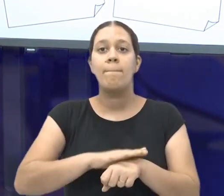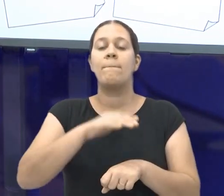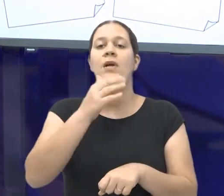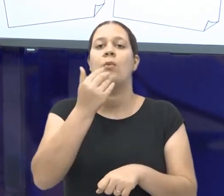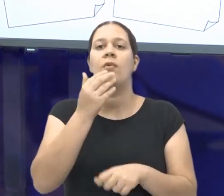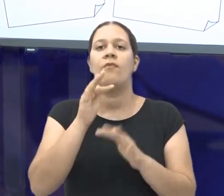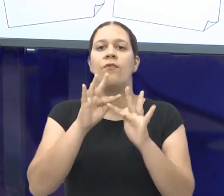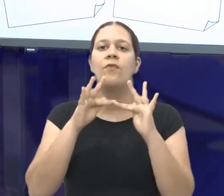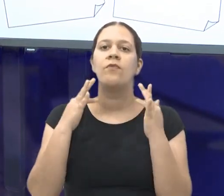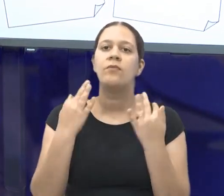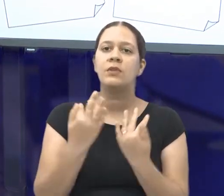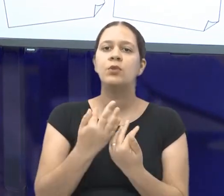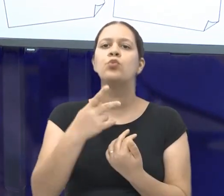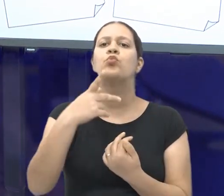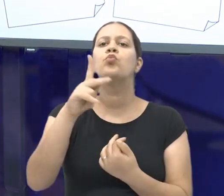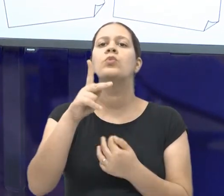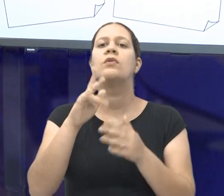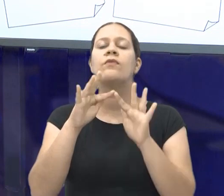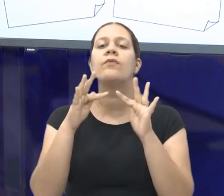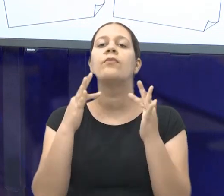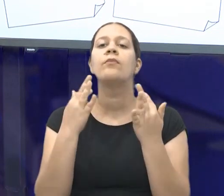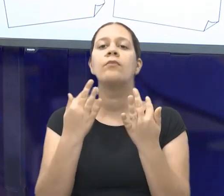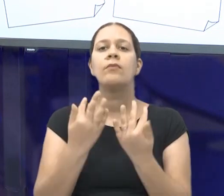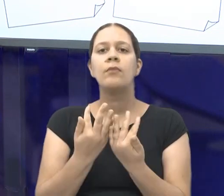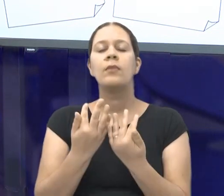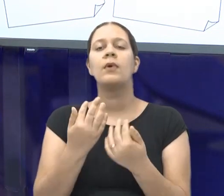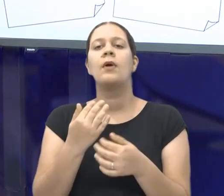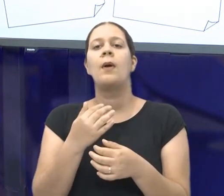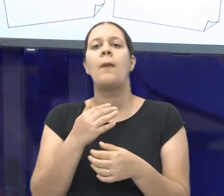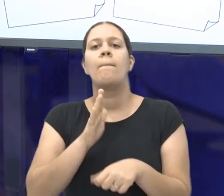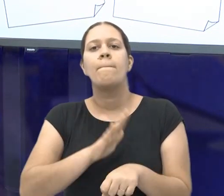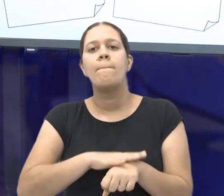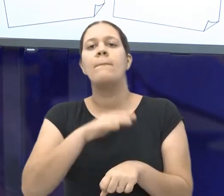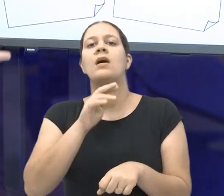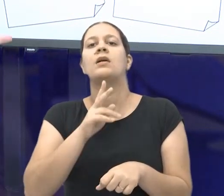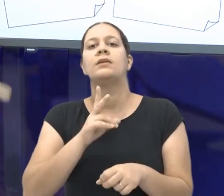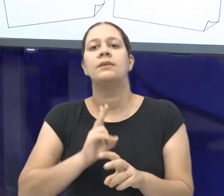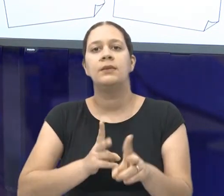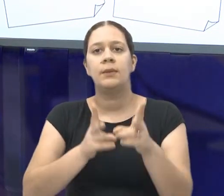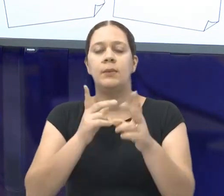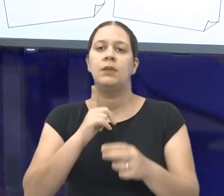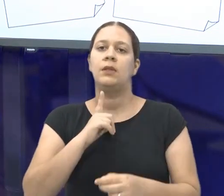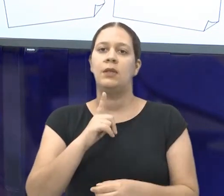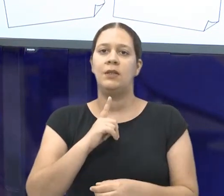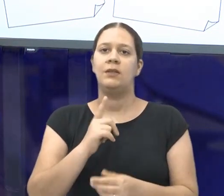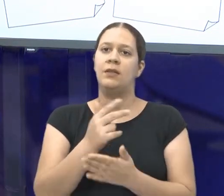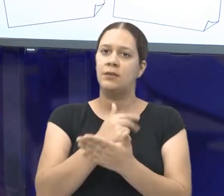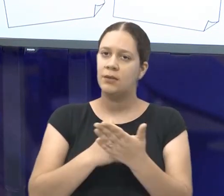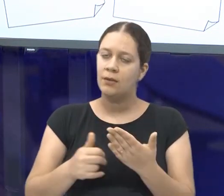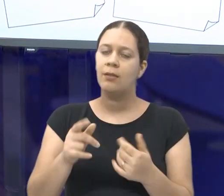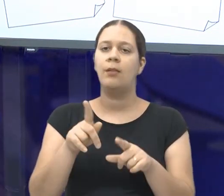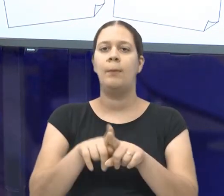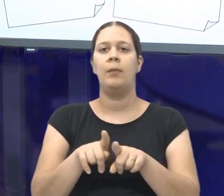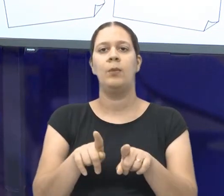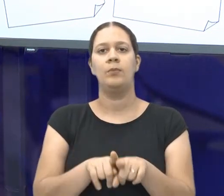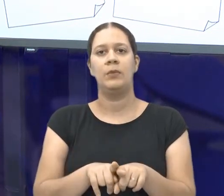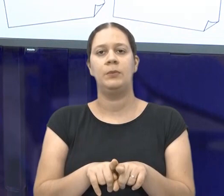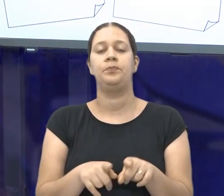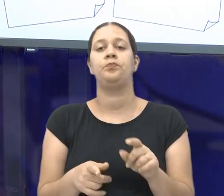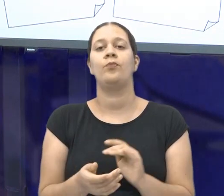nossa família. Ou seja, na sua família, quais são os alimentos sempre mais presentes? Desenho também.